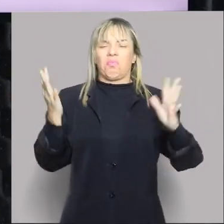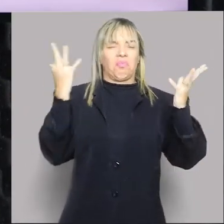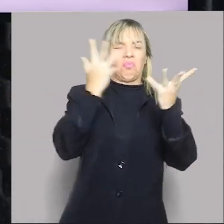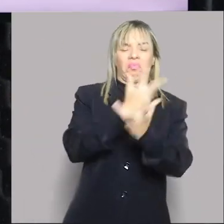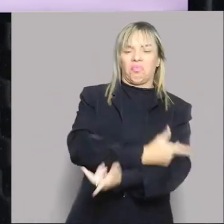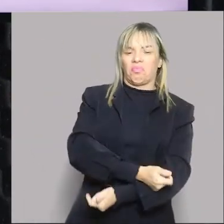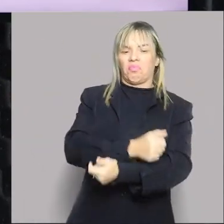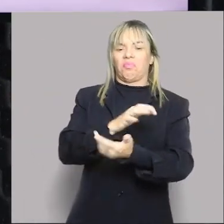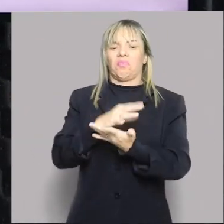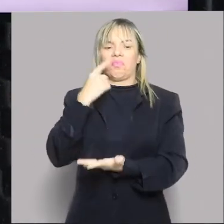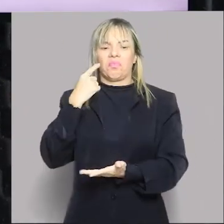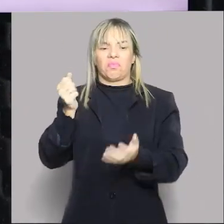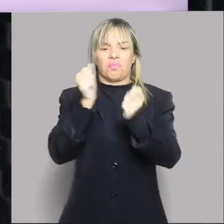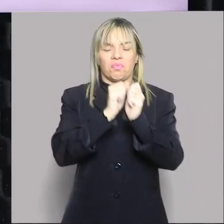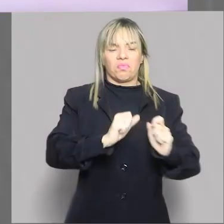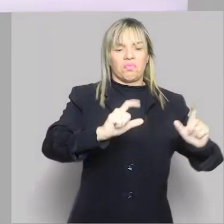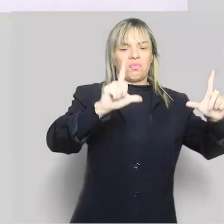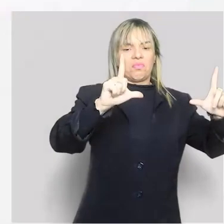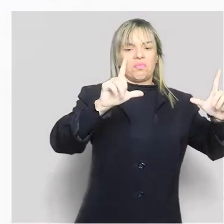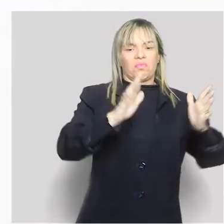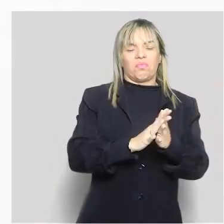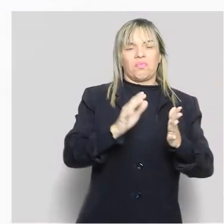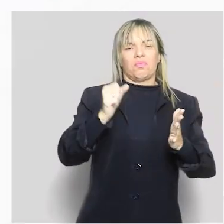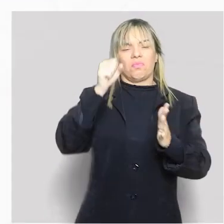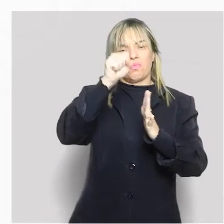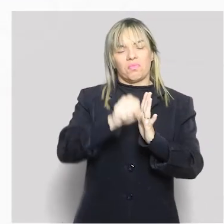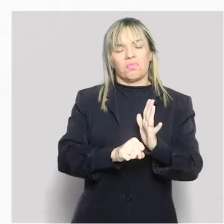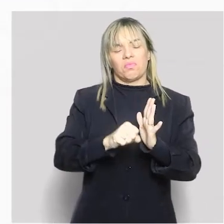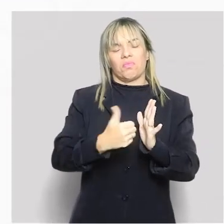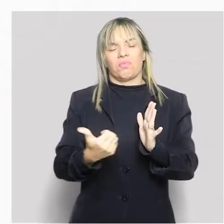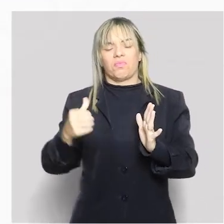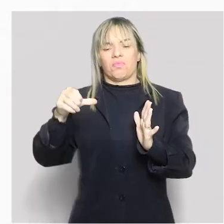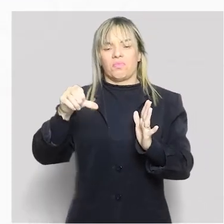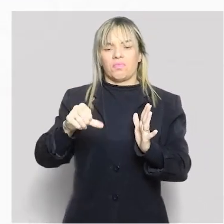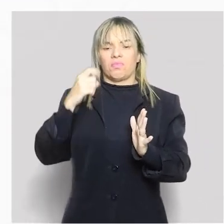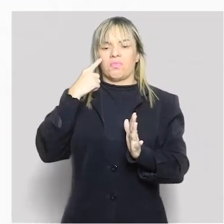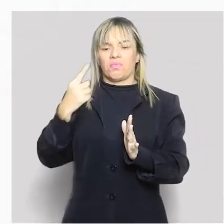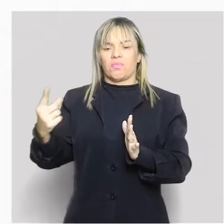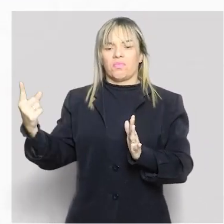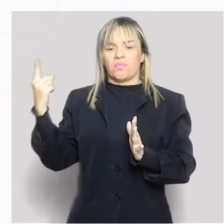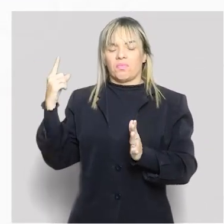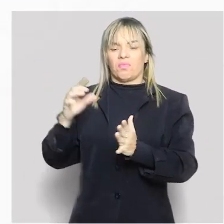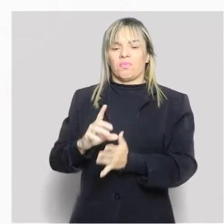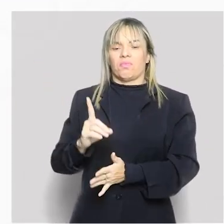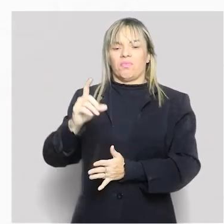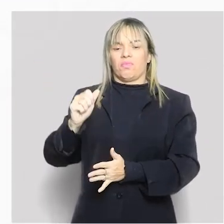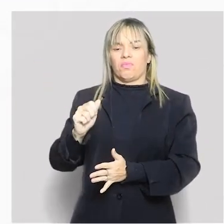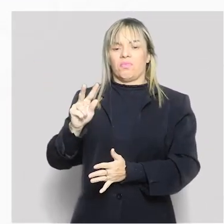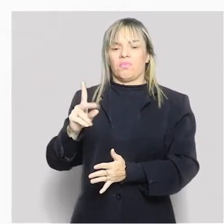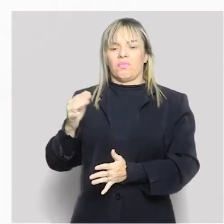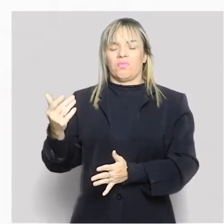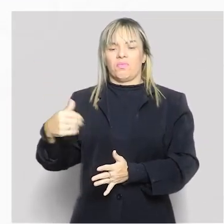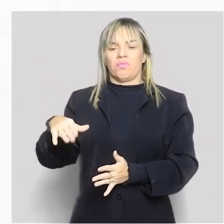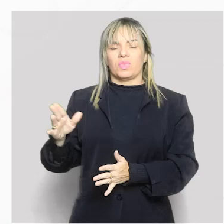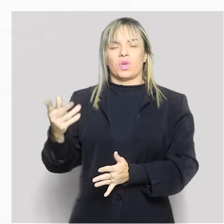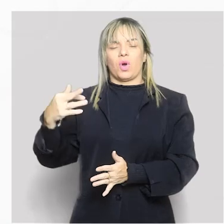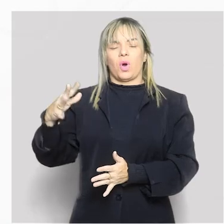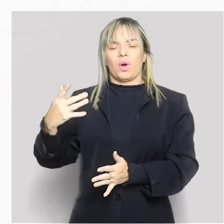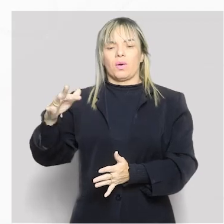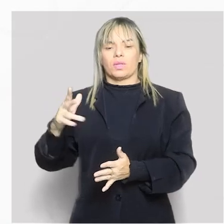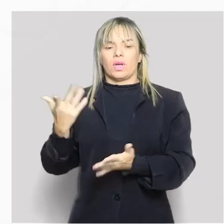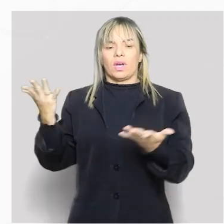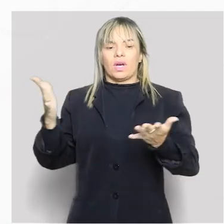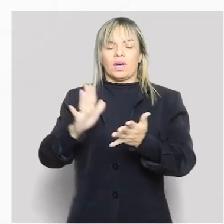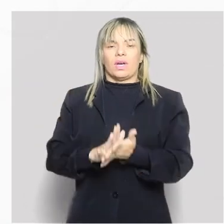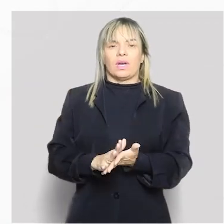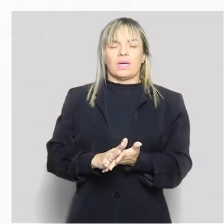Aqui tem um quadro do século XIX, né? Do David Robert, as garotas dançando no